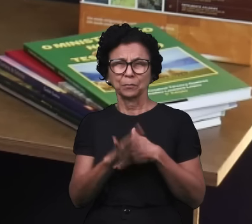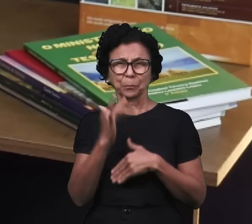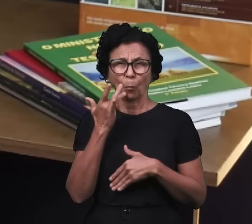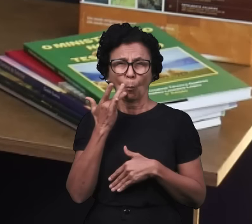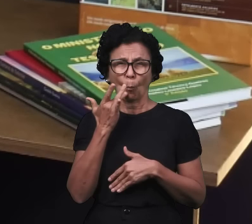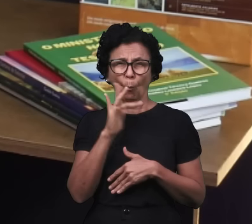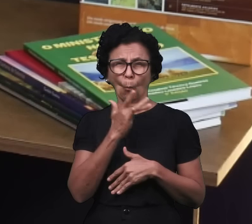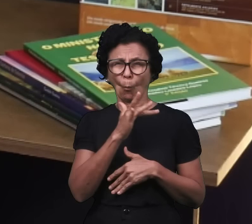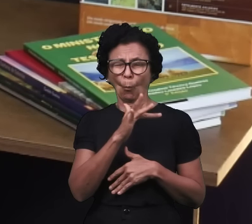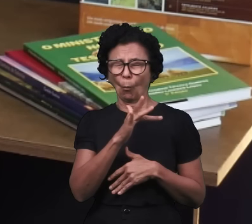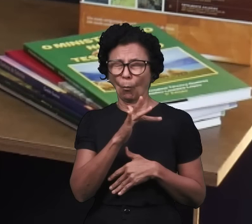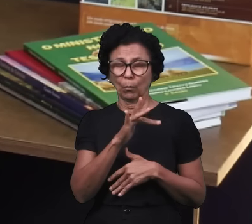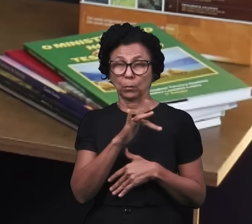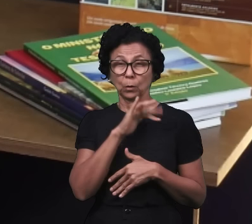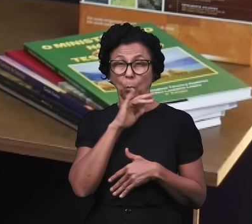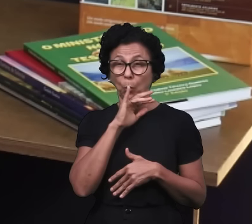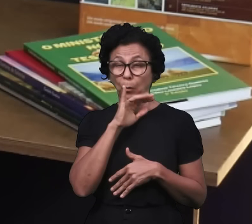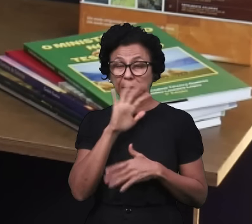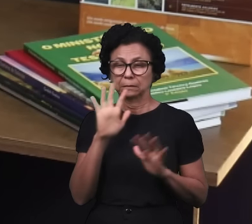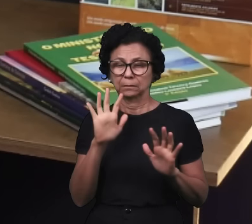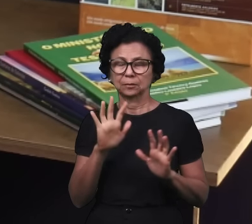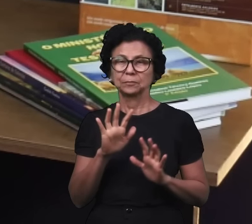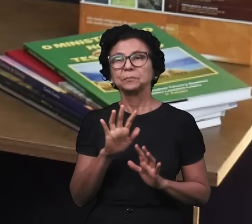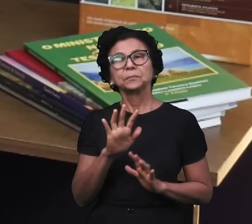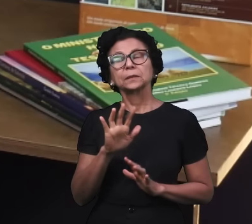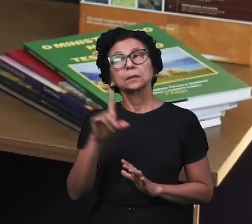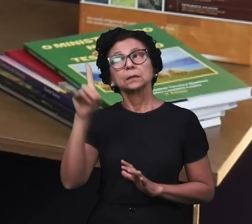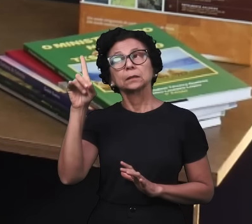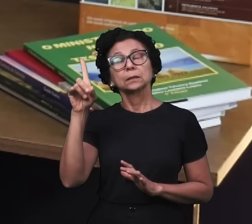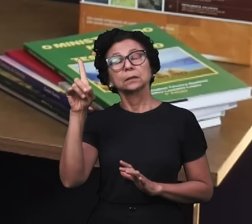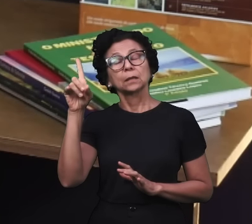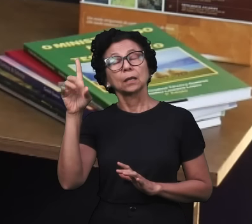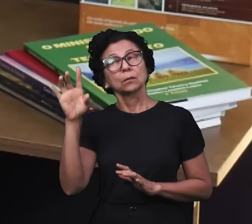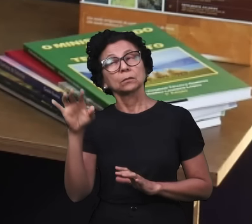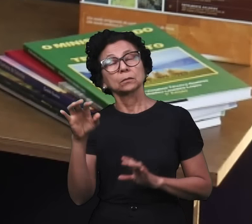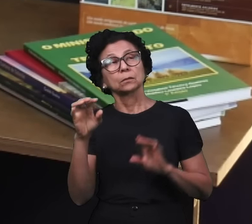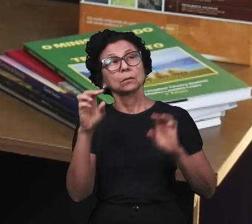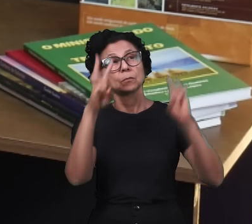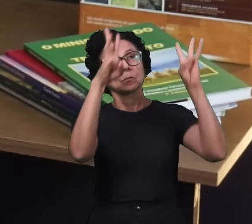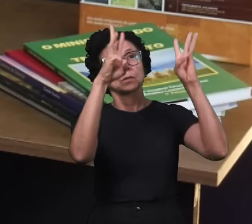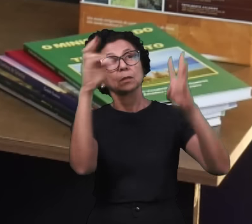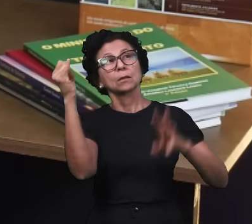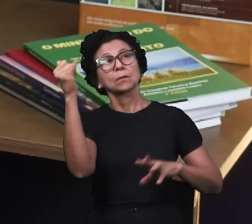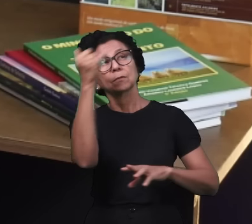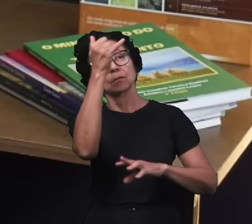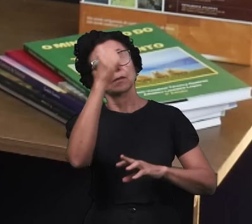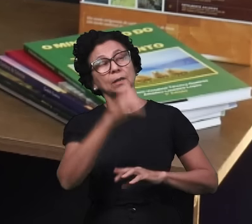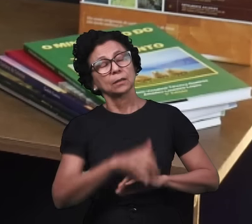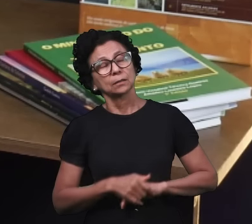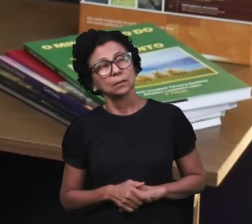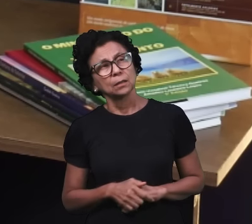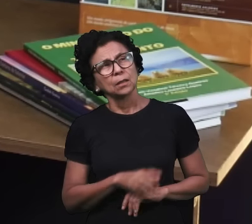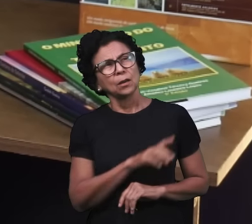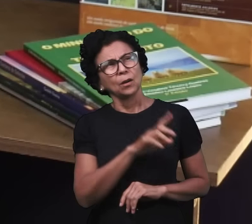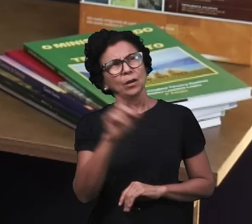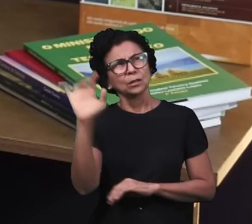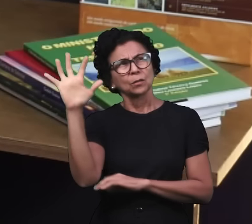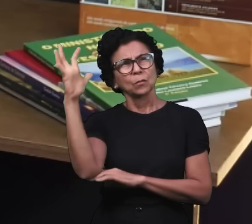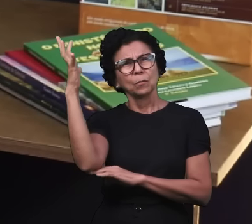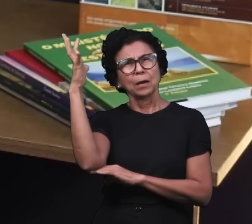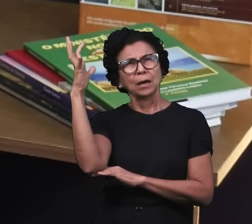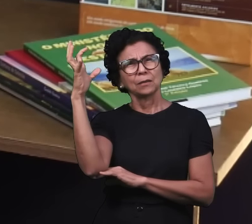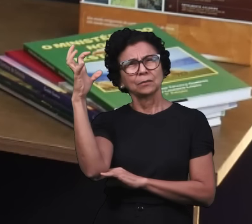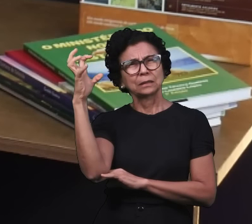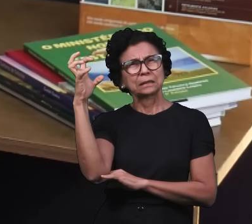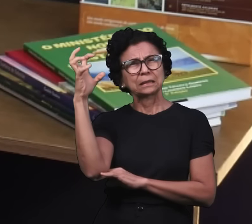ali, Deus orienta para Moisés, olha, há um lenho aí, há uma árvore ressequida, né,